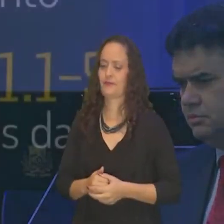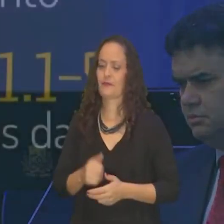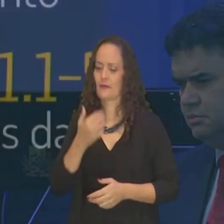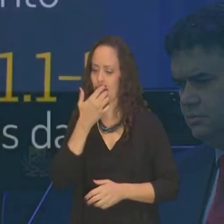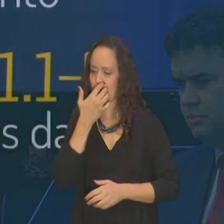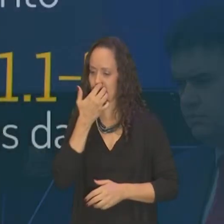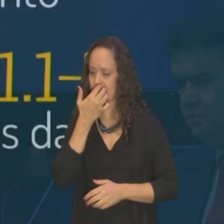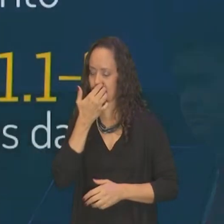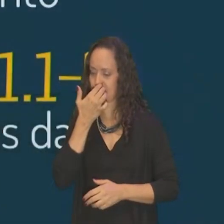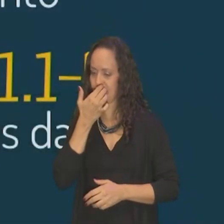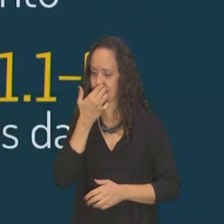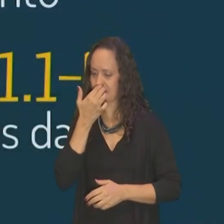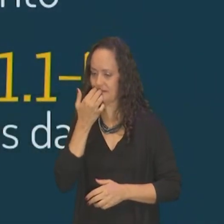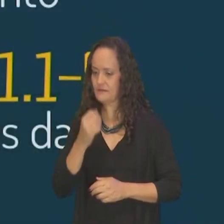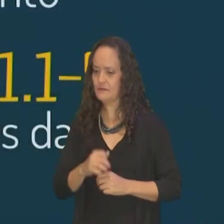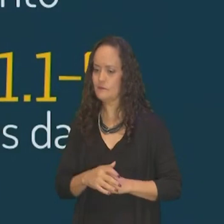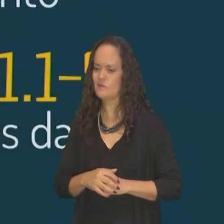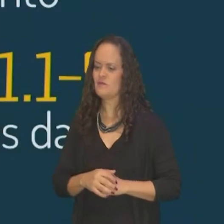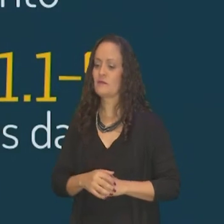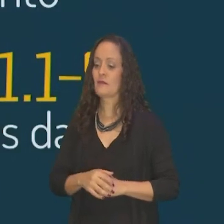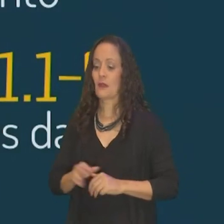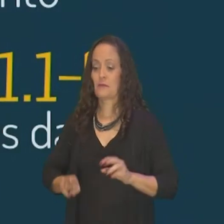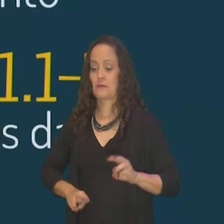profecia lá em Mateus, no capítulo 21.